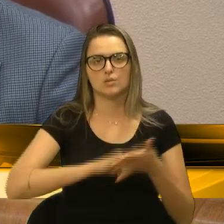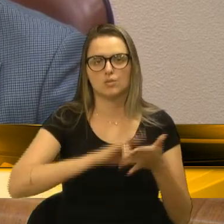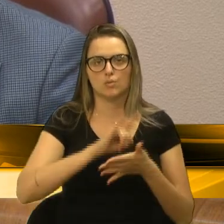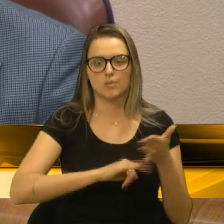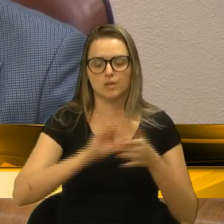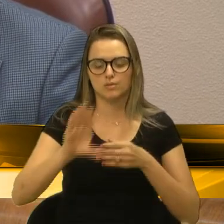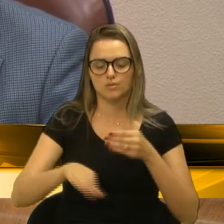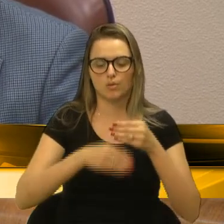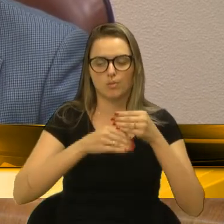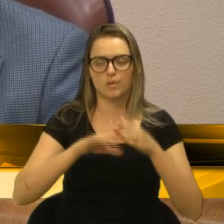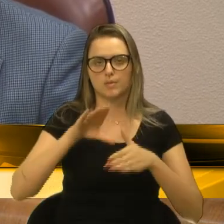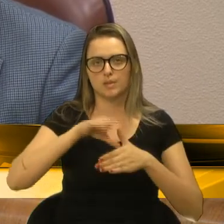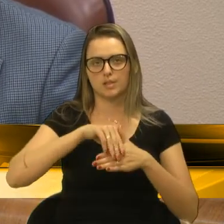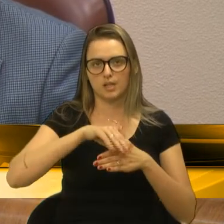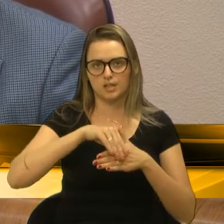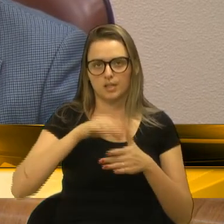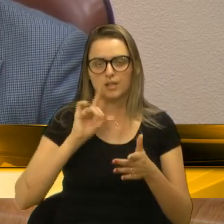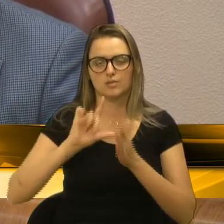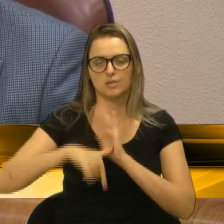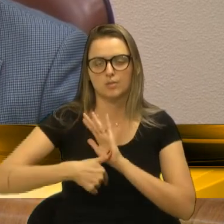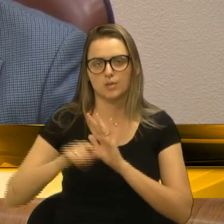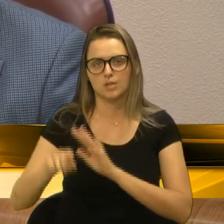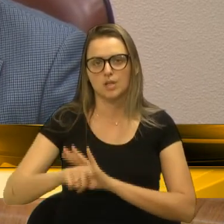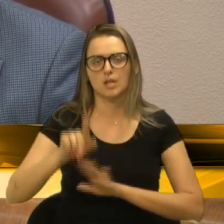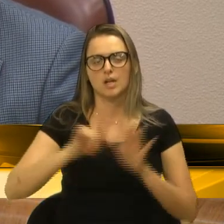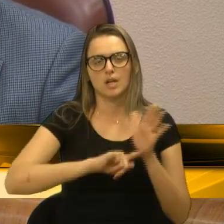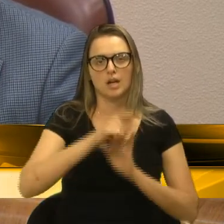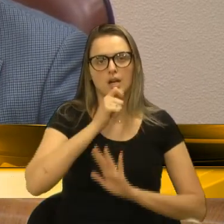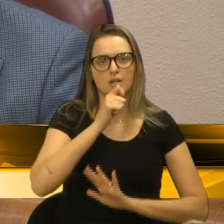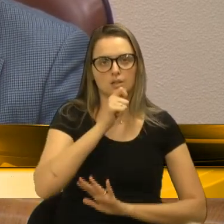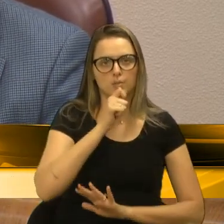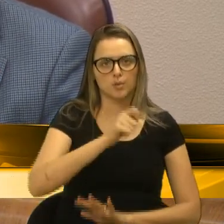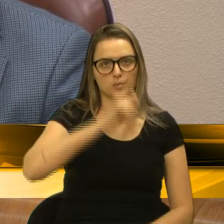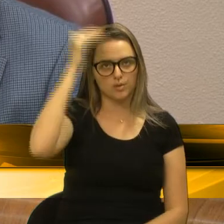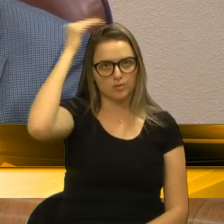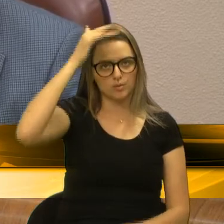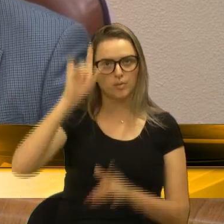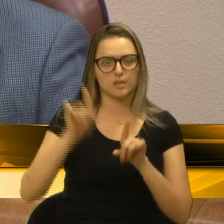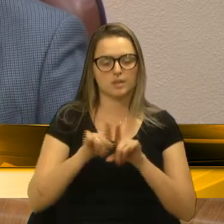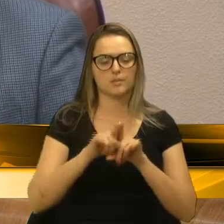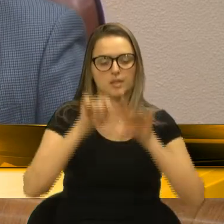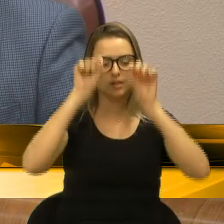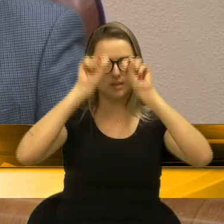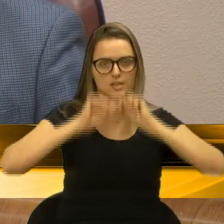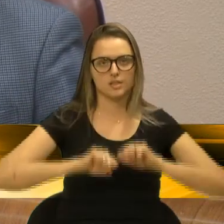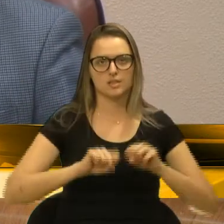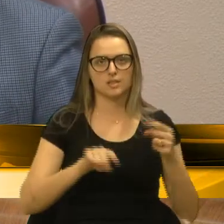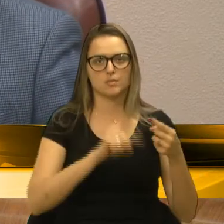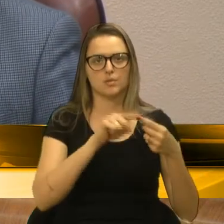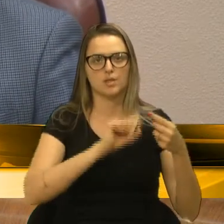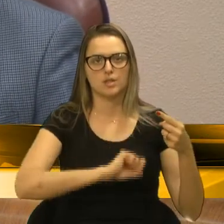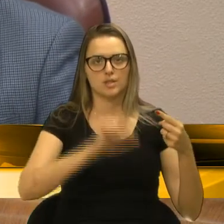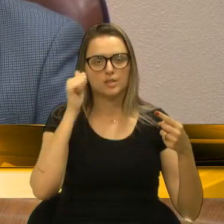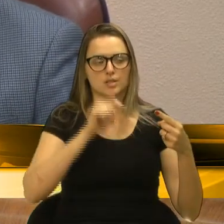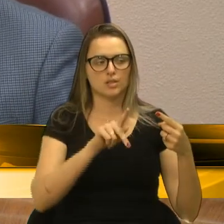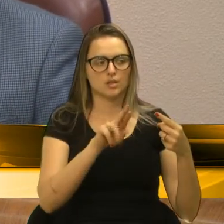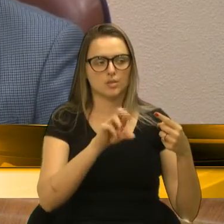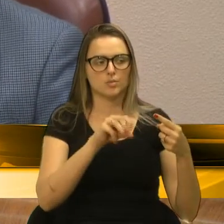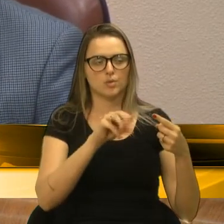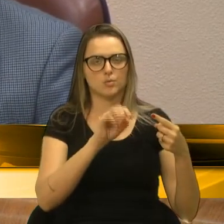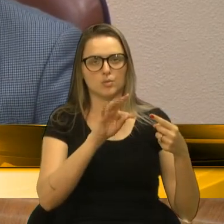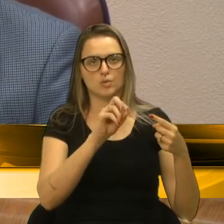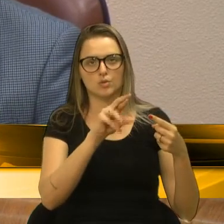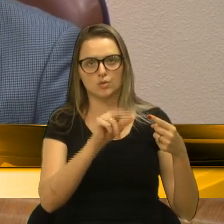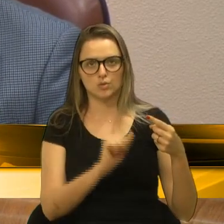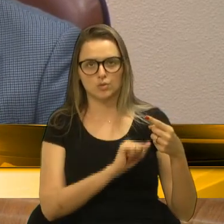posteriores, especialmente o depoimento do vereador investigado sobre os fatos, bem como sejam ouvidas as seguintes testemunhas. Senhora Promotora de Justiça, doutora Fernanda